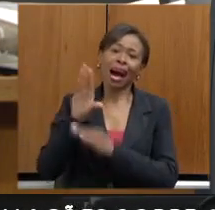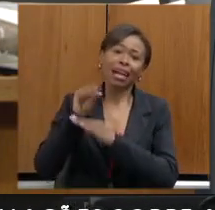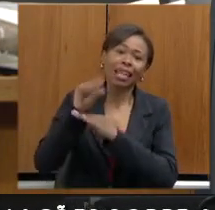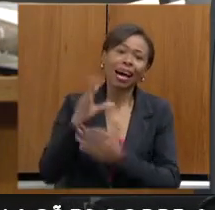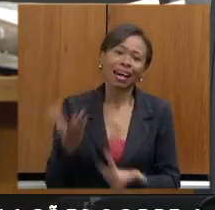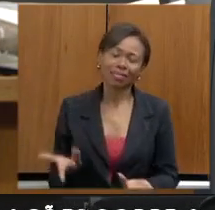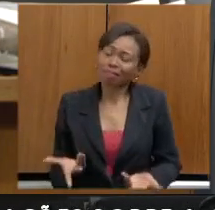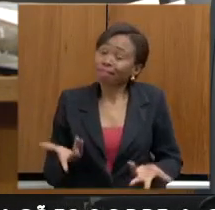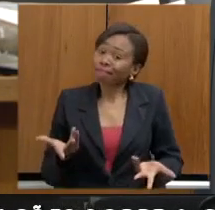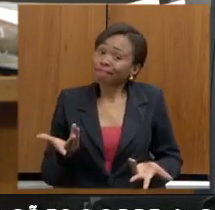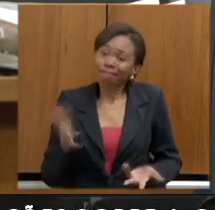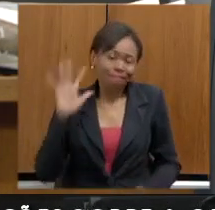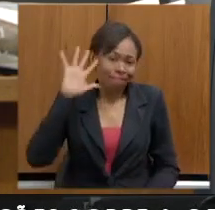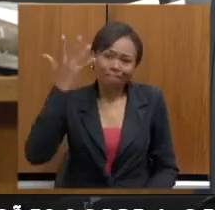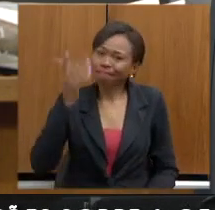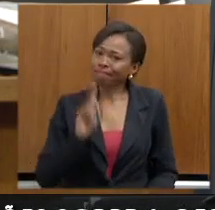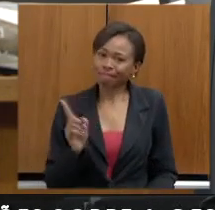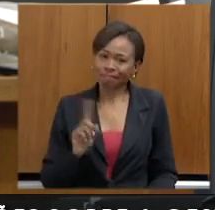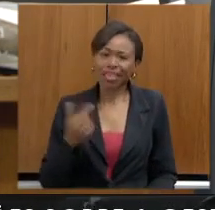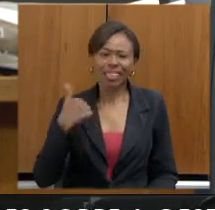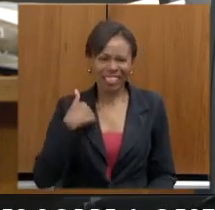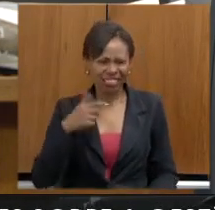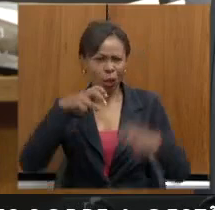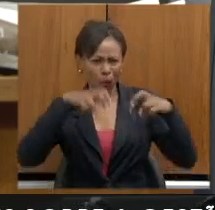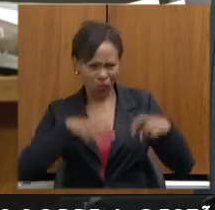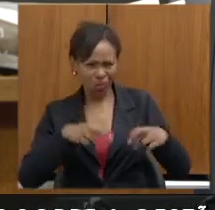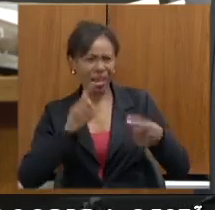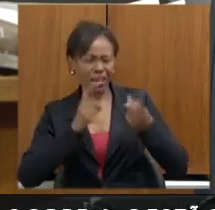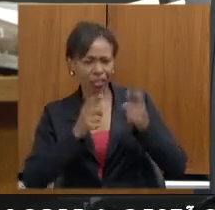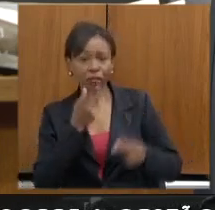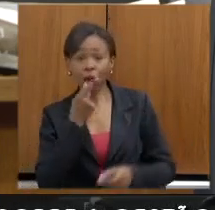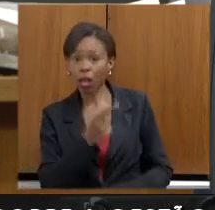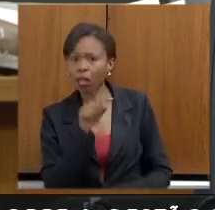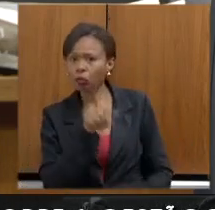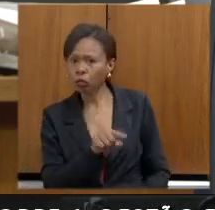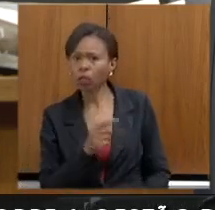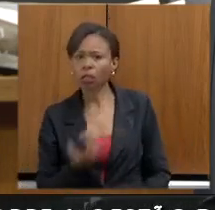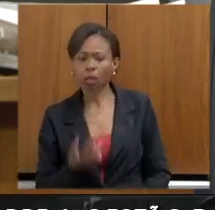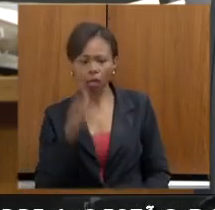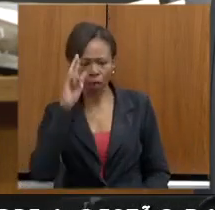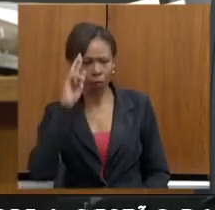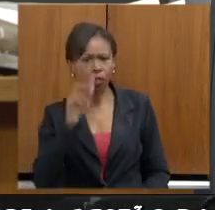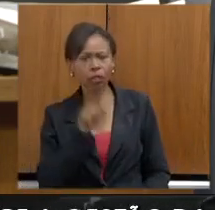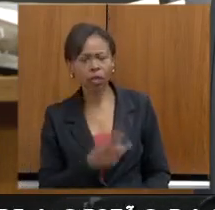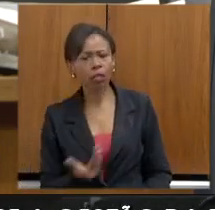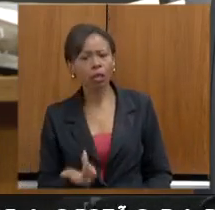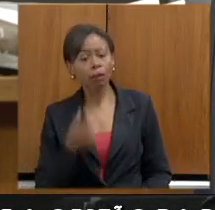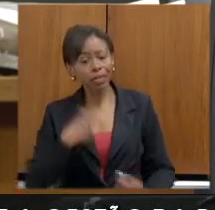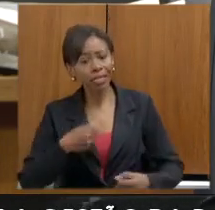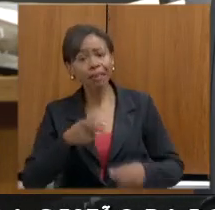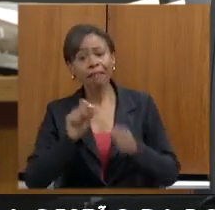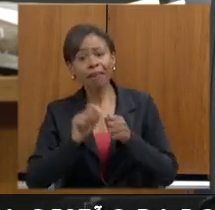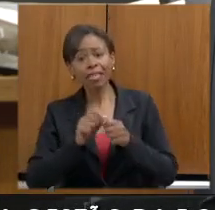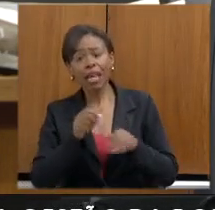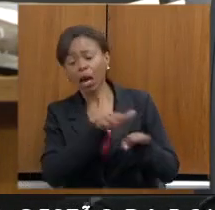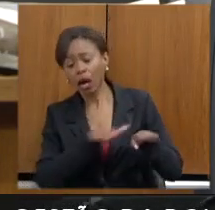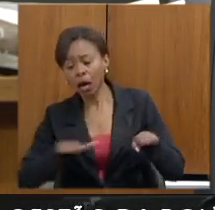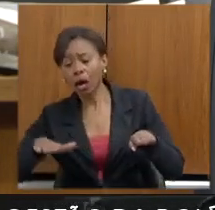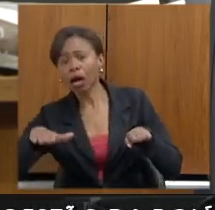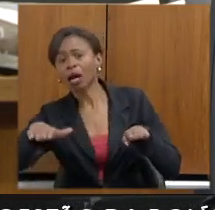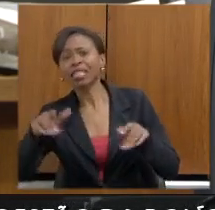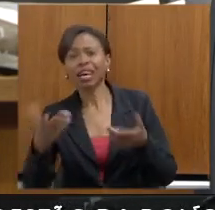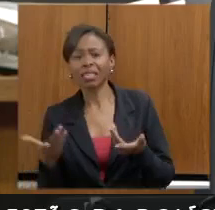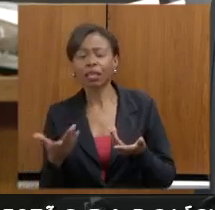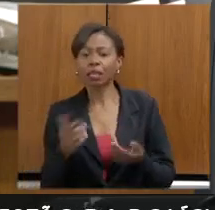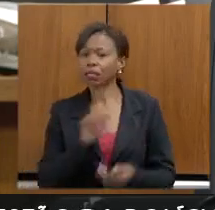reunião da comissão de segurança que eu falei com representando o denit tem que fazer a rampa de escape na descida aí ele falou não povo a